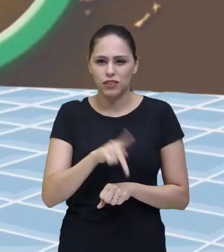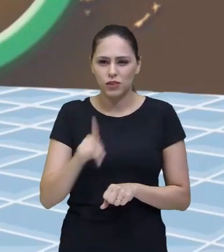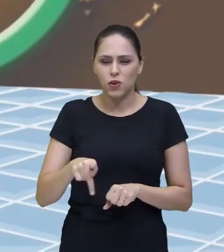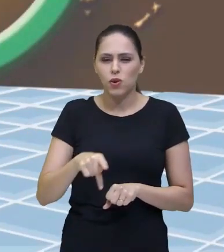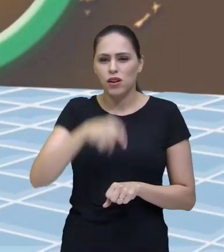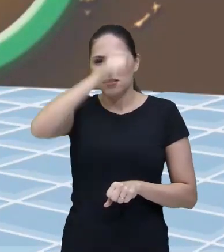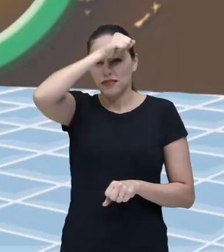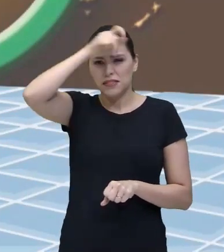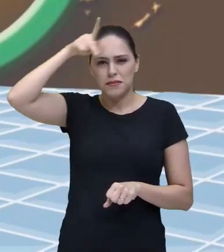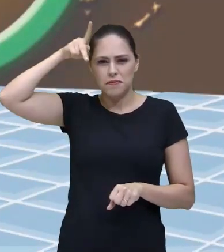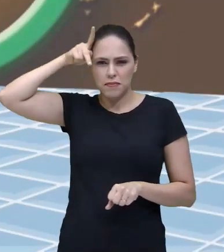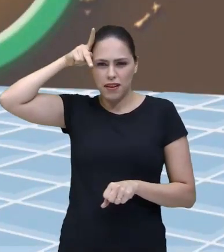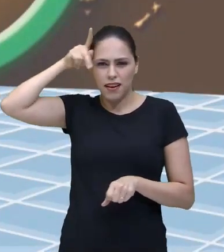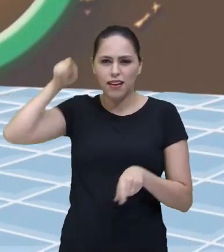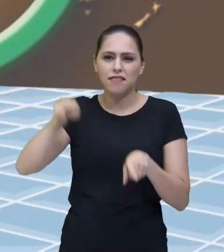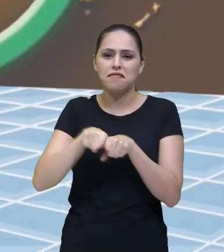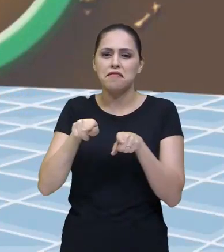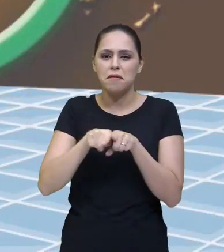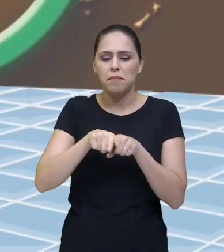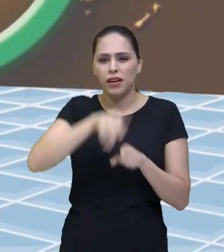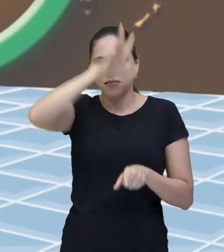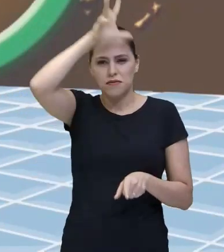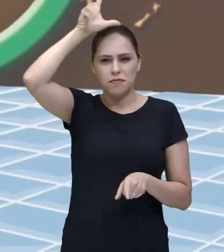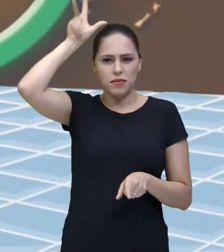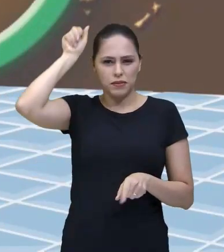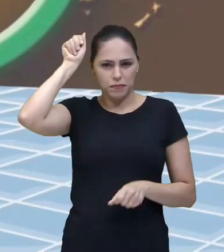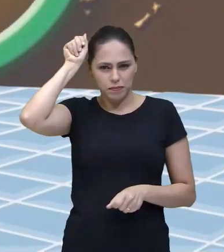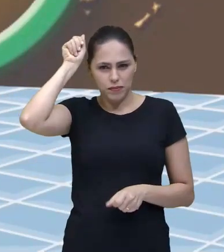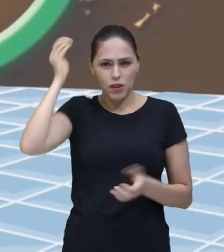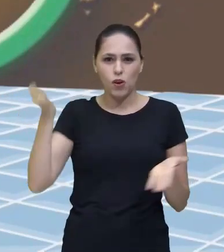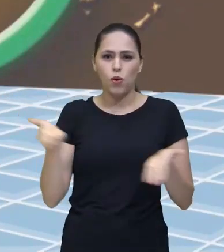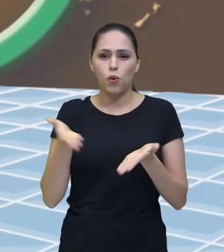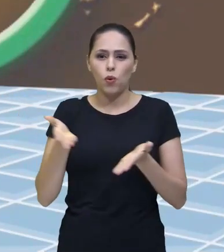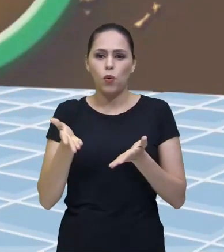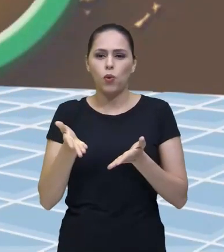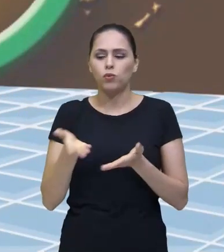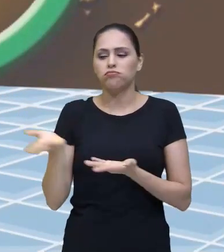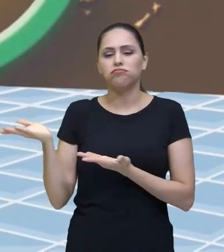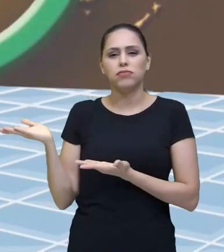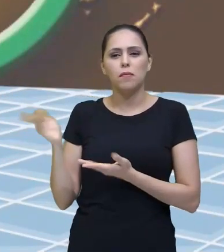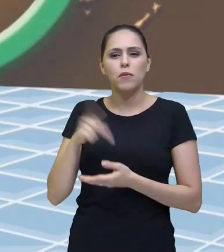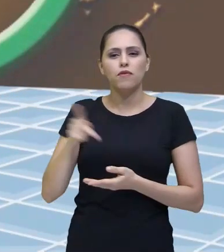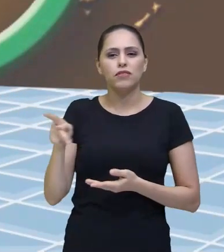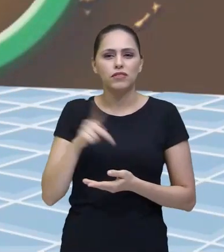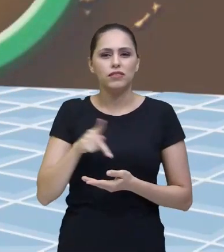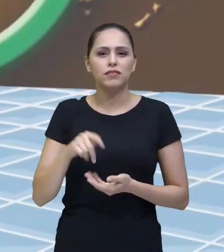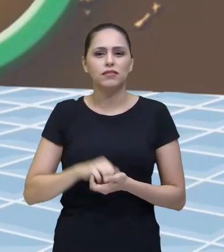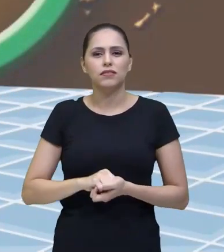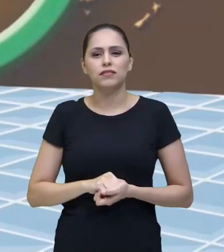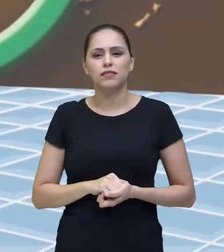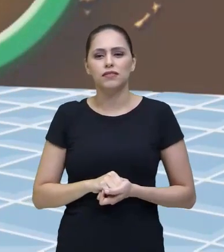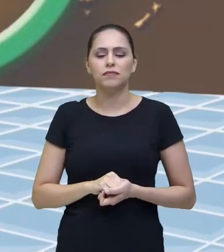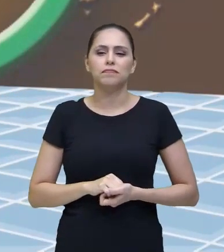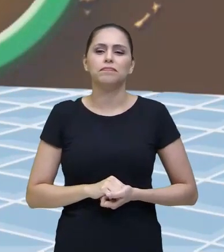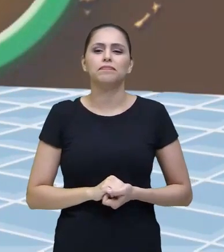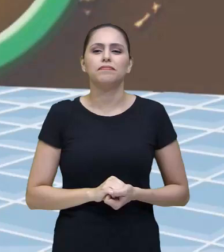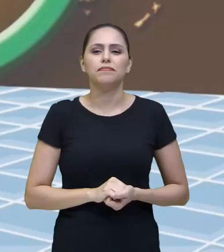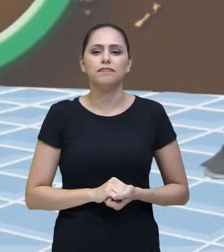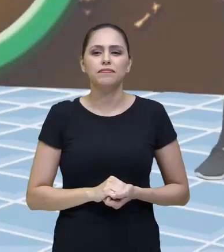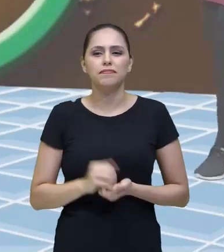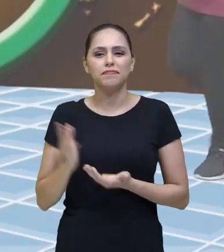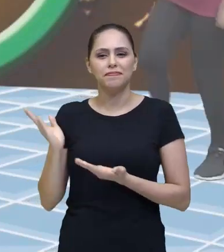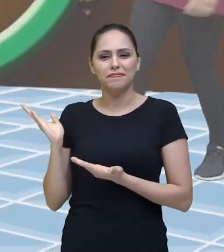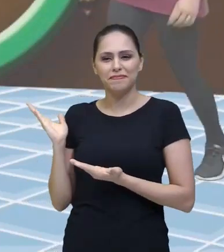de Manaus e do Estado do Amazonas, hoje quem vai acender a pira olímpica é a professora Cligi.